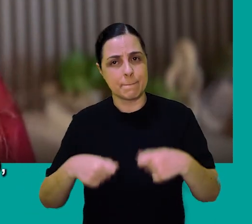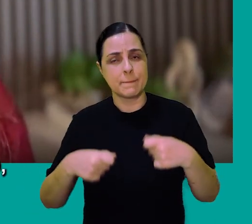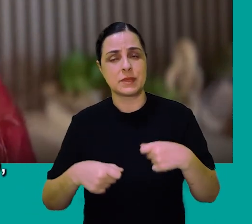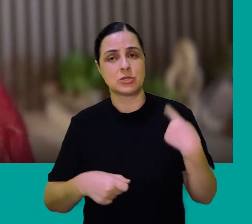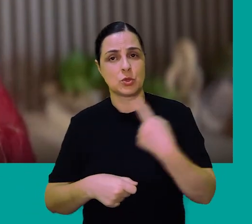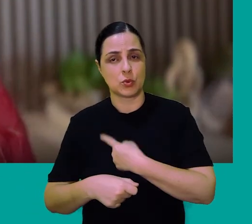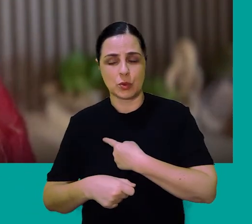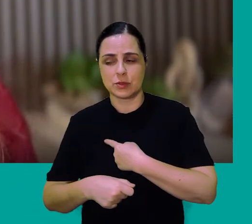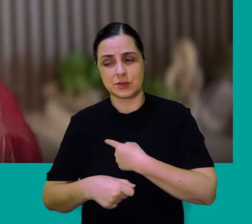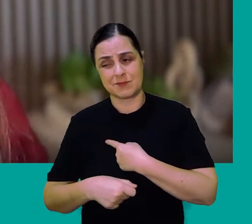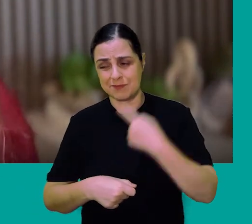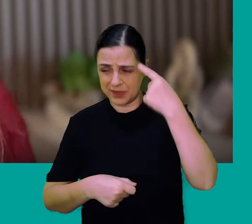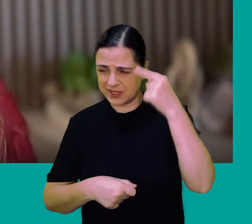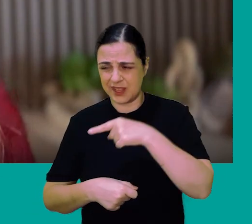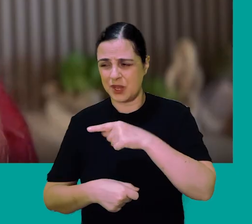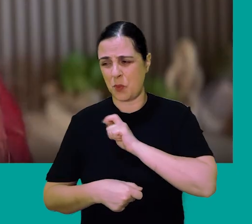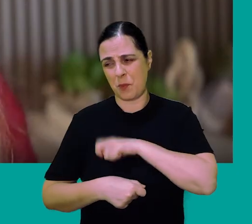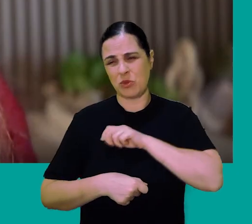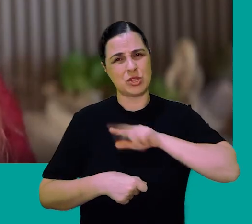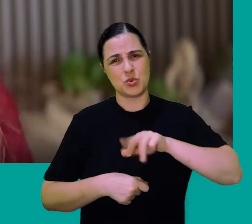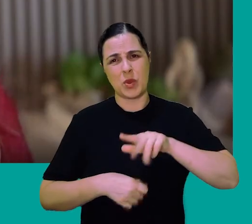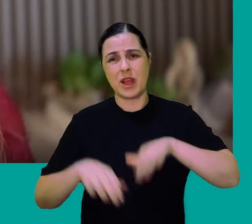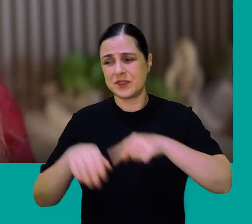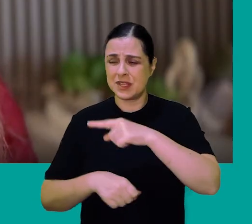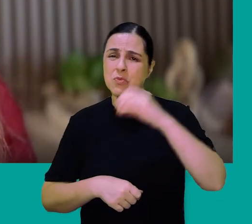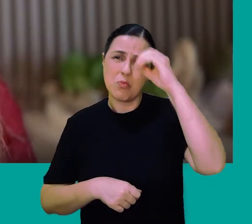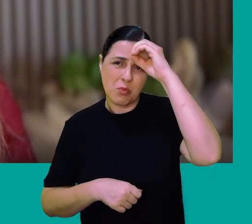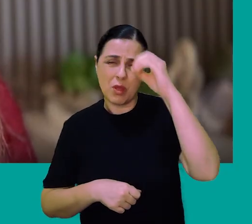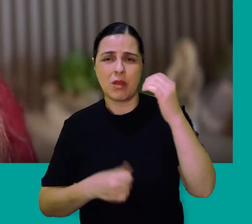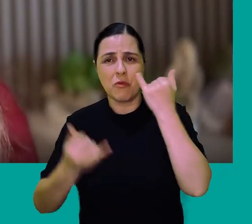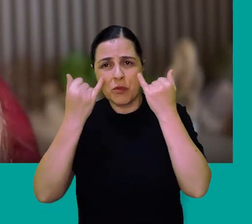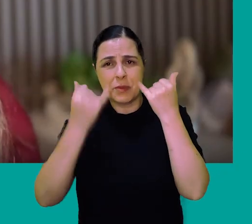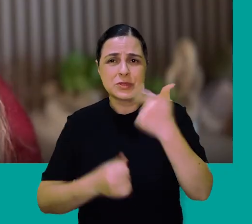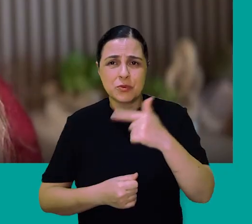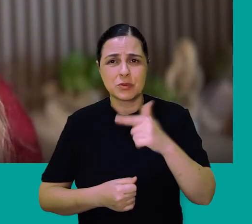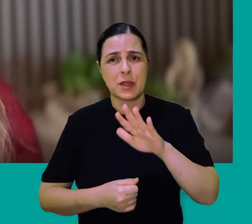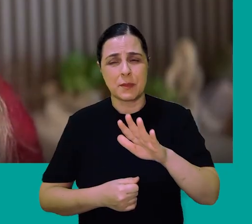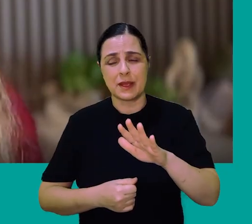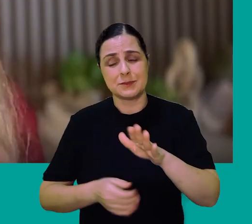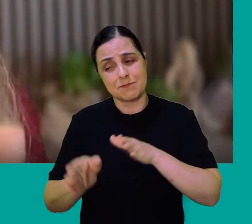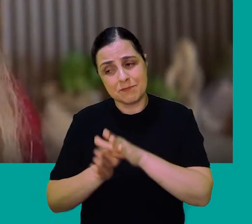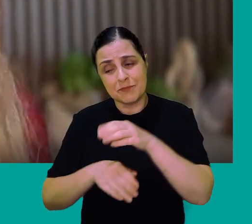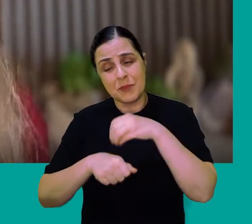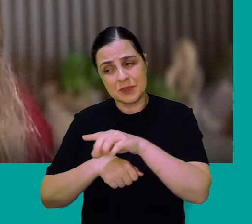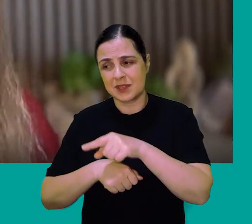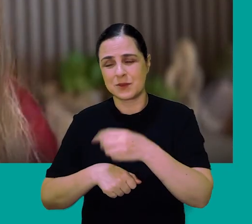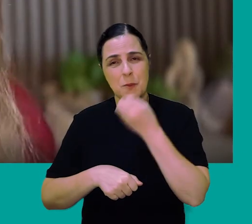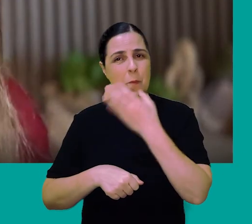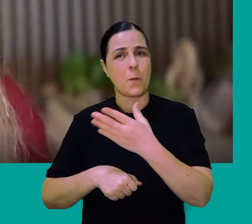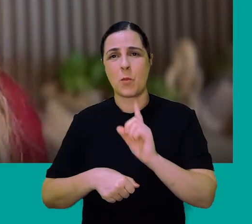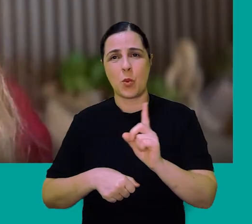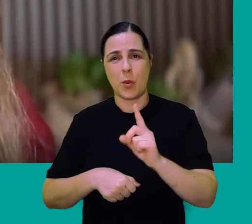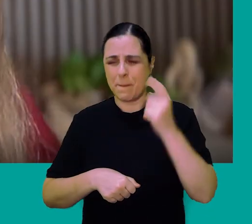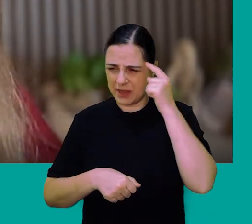na ignorância e na boa intenção, que a pessoa não sabia e que é importante ele saber que isso não é um lugar bacana, que se para você está tudo